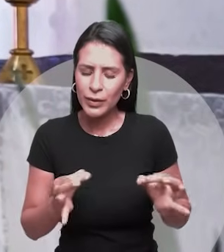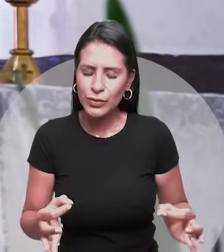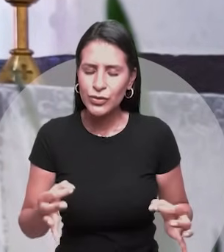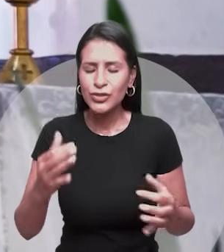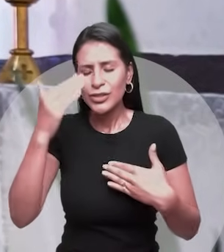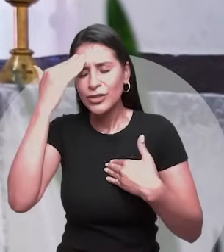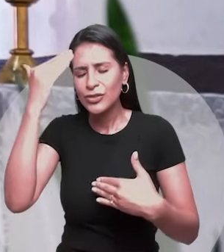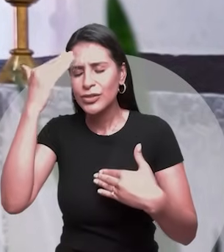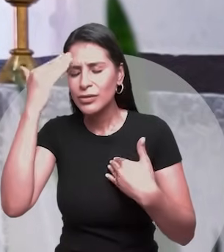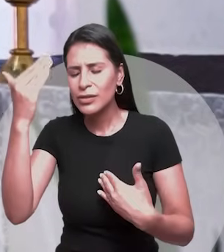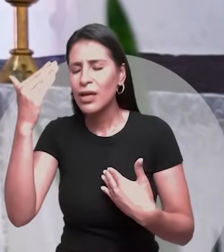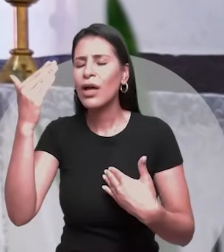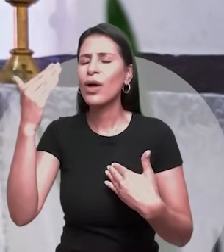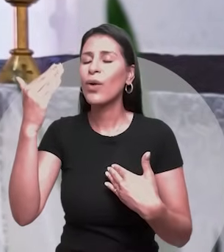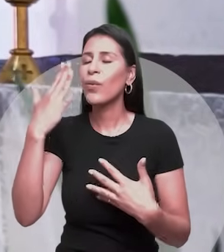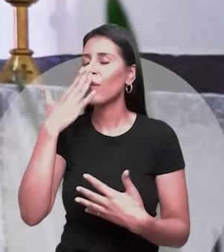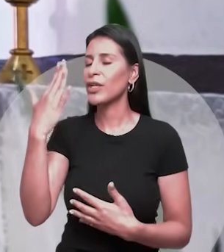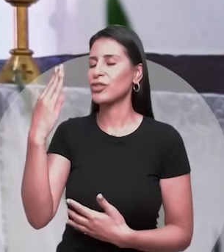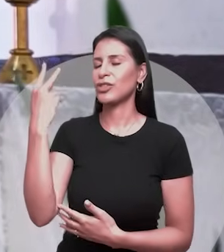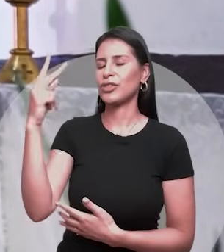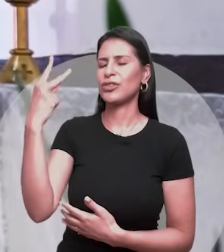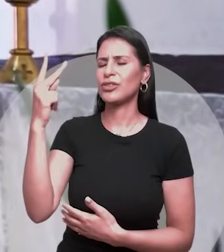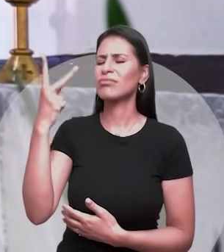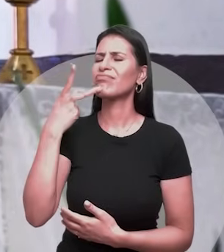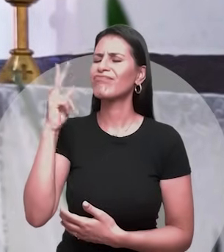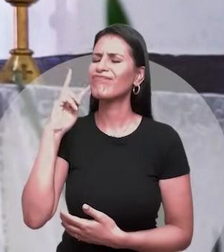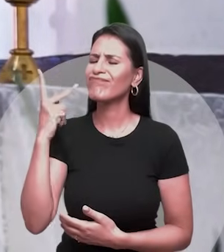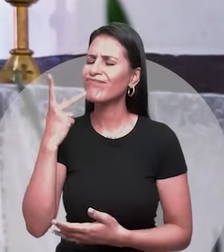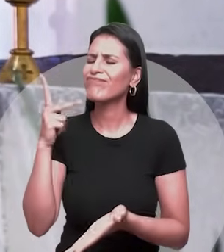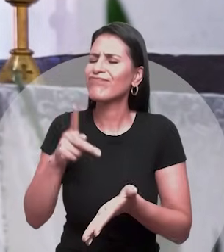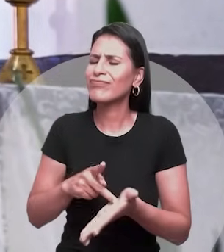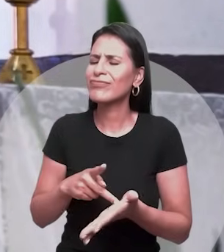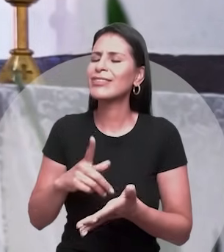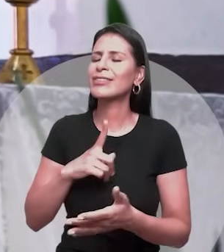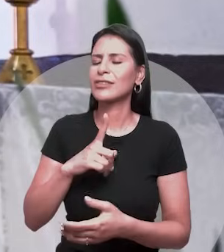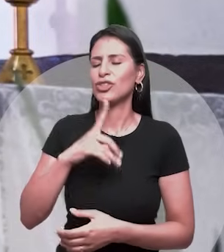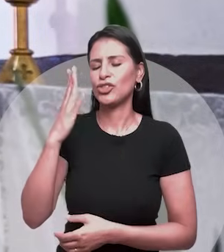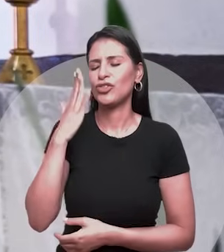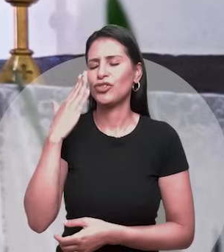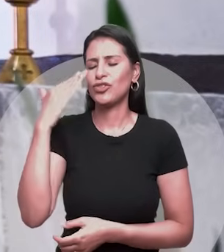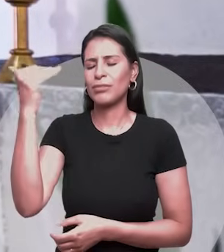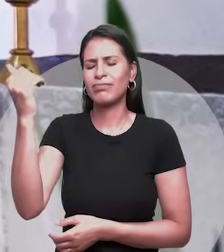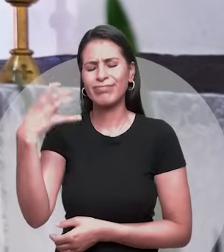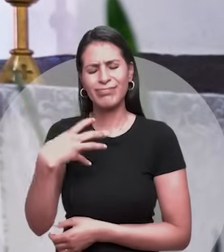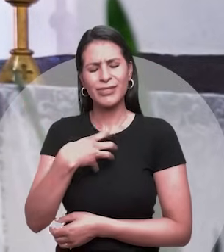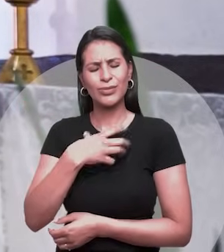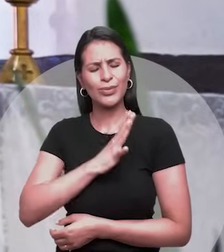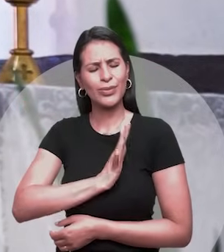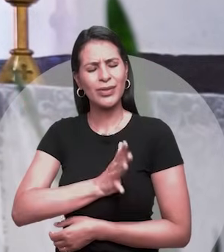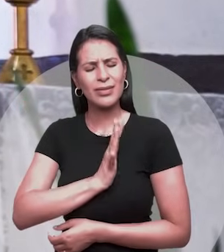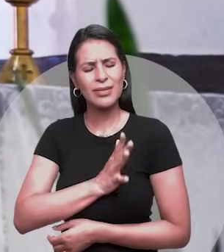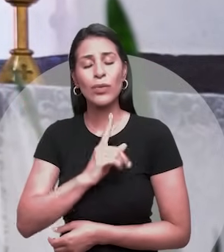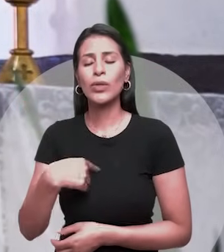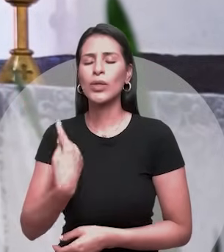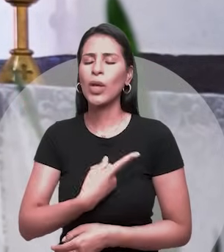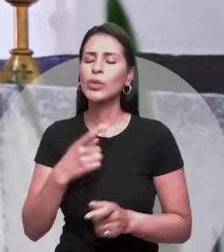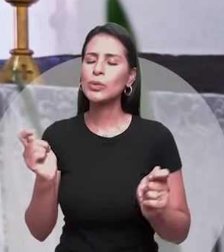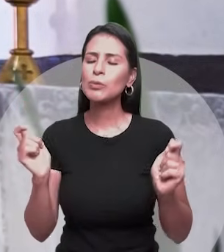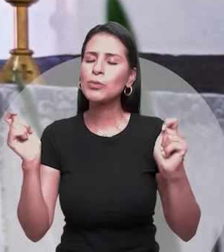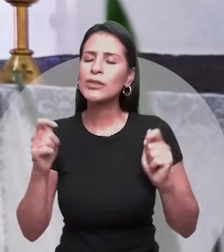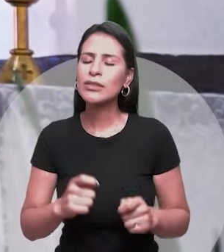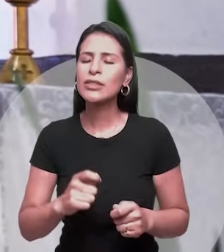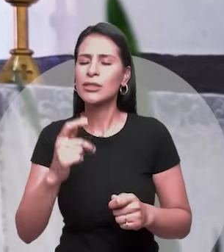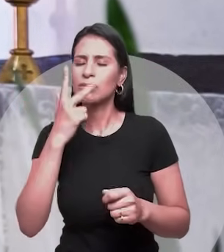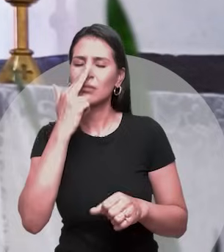apresentamos diante de Ti, reconhecendo o chamado que ecoa em nossos corações para sermos uma voz a serviço do